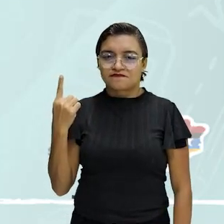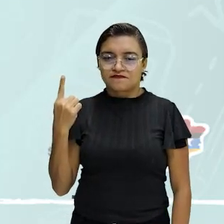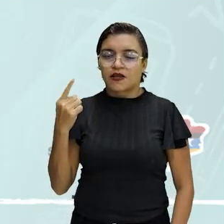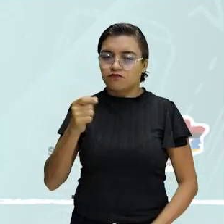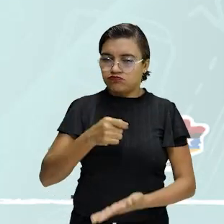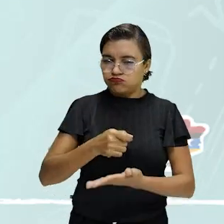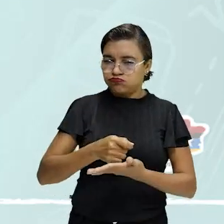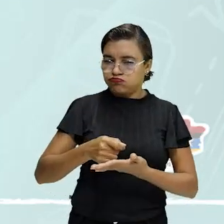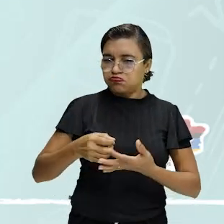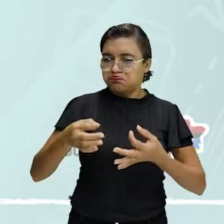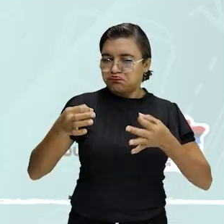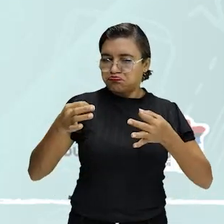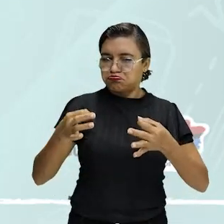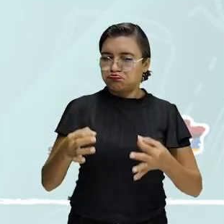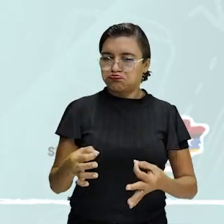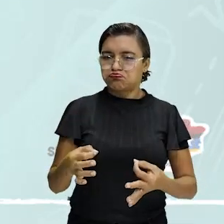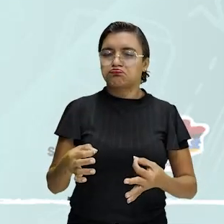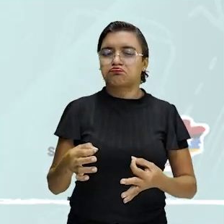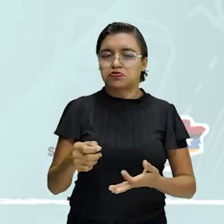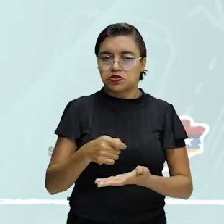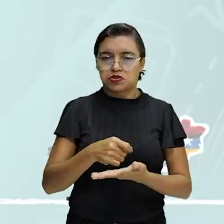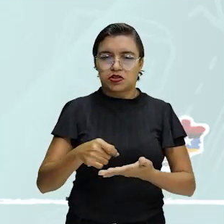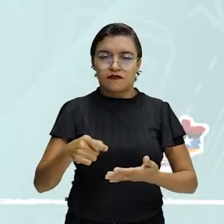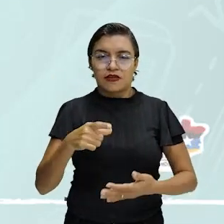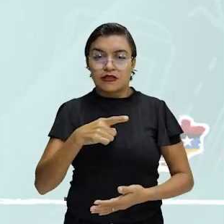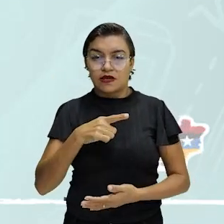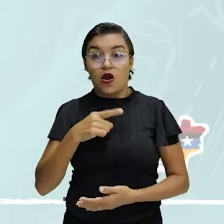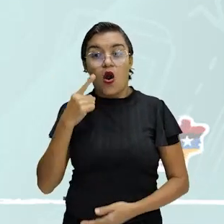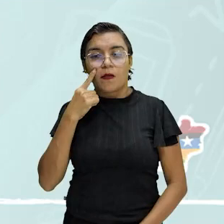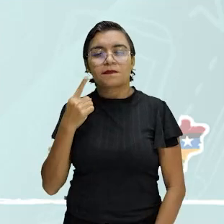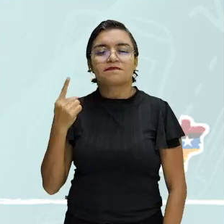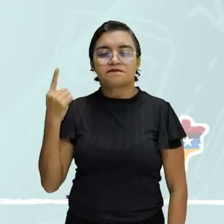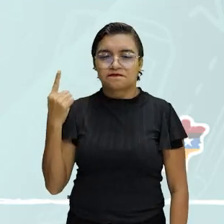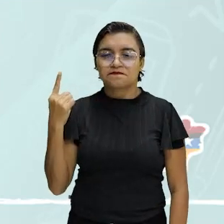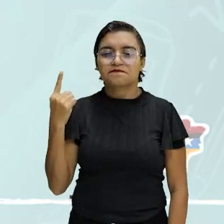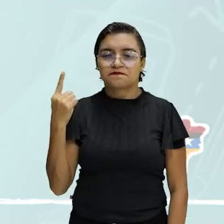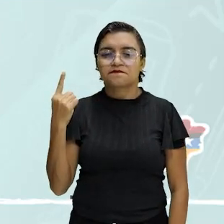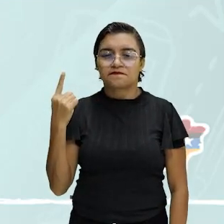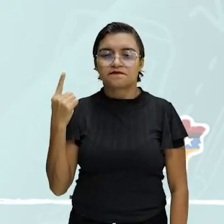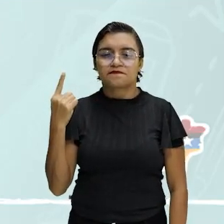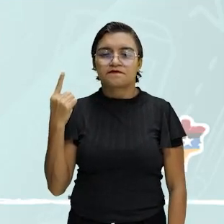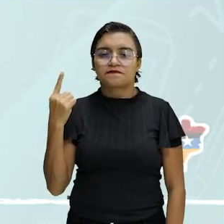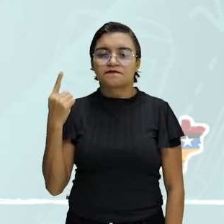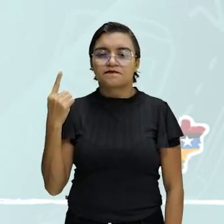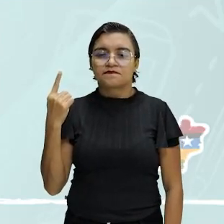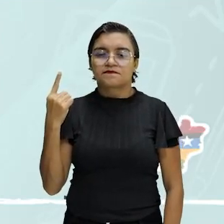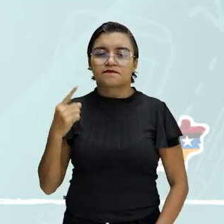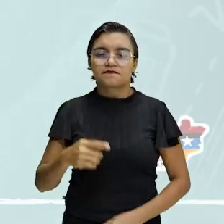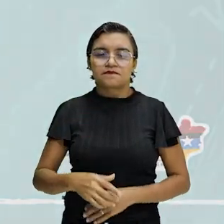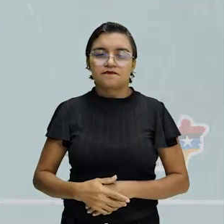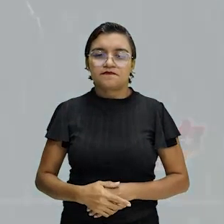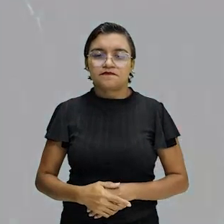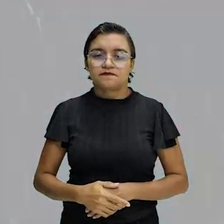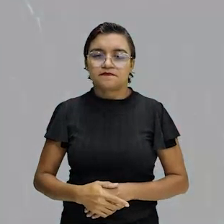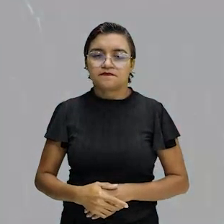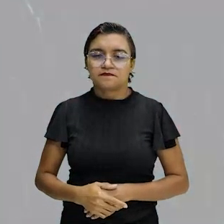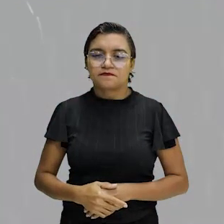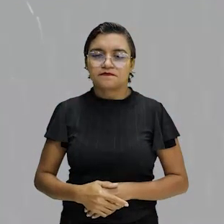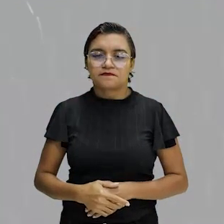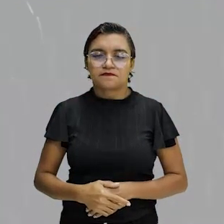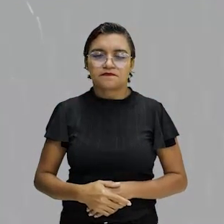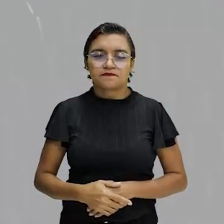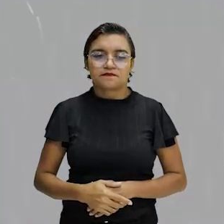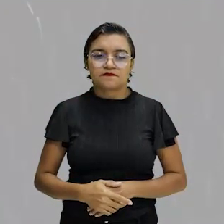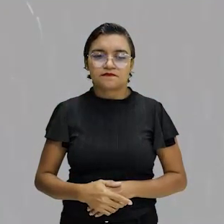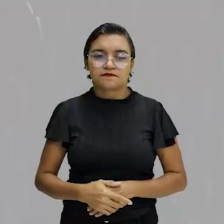marcado para o dia, nas nossas instalações. Qualquer questão, não hesite em